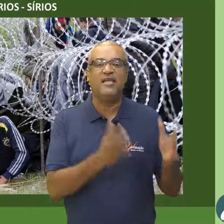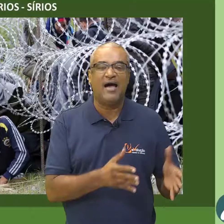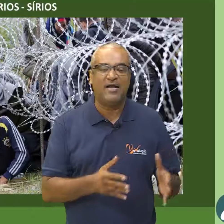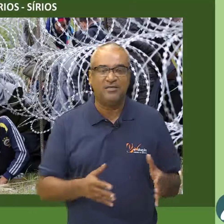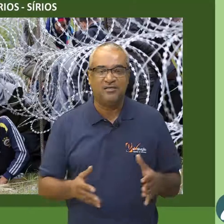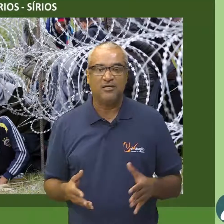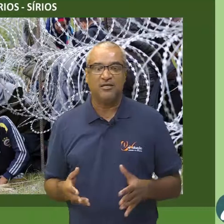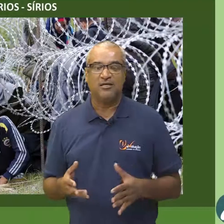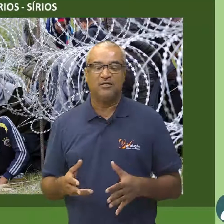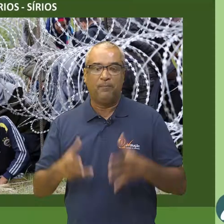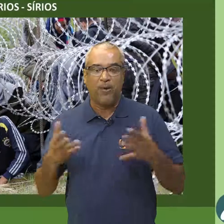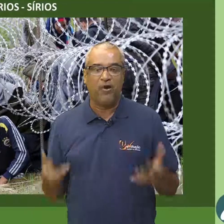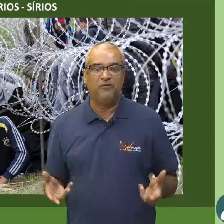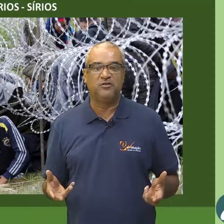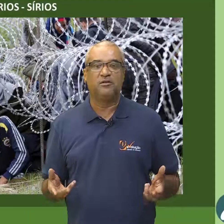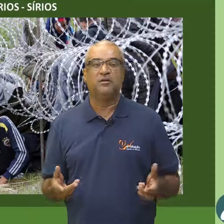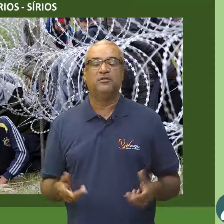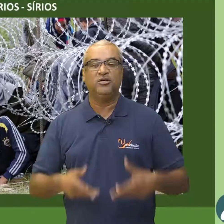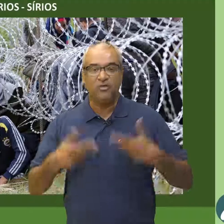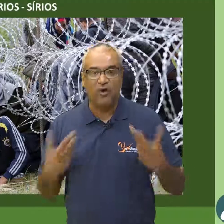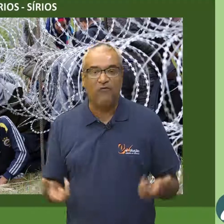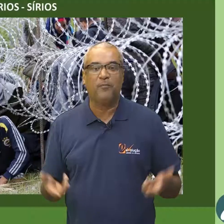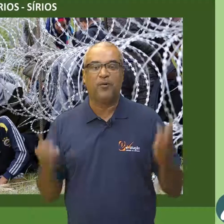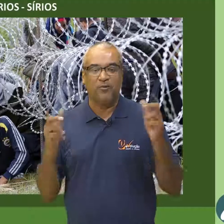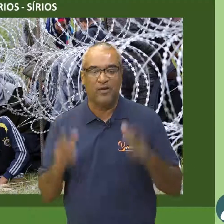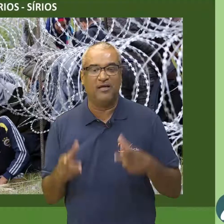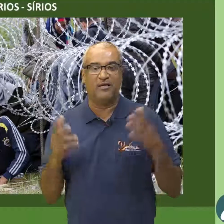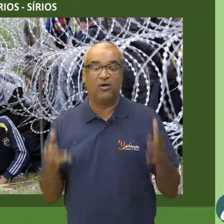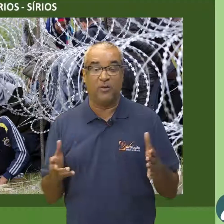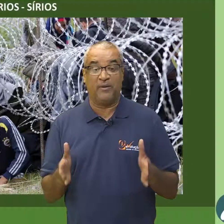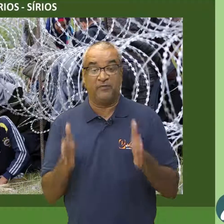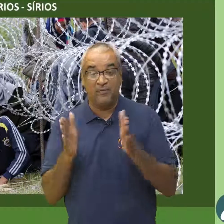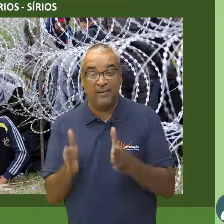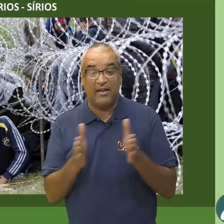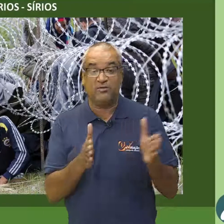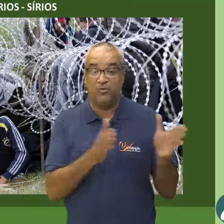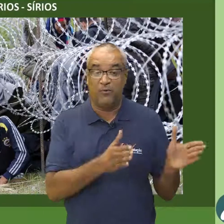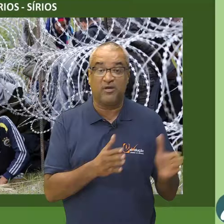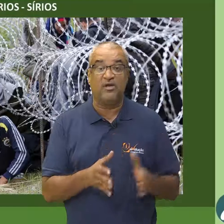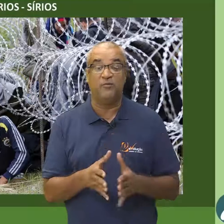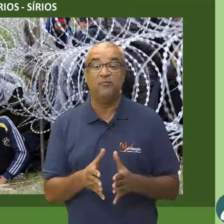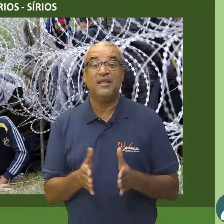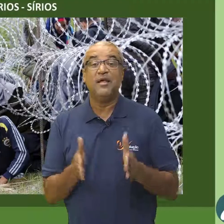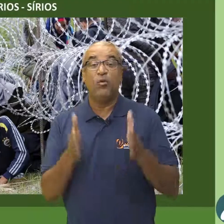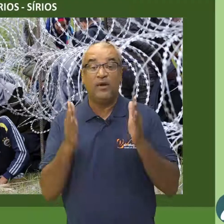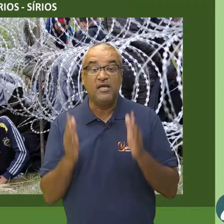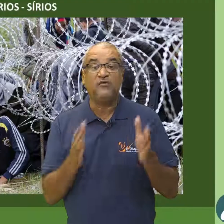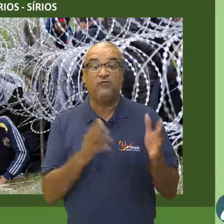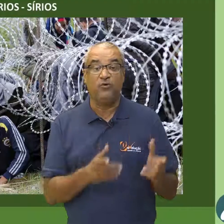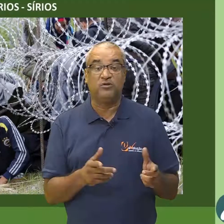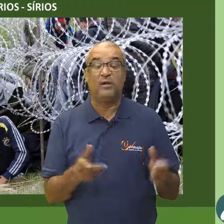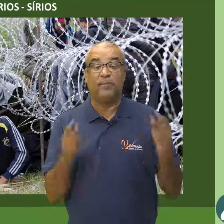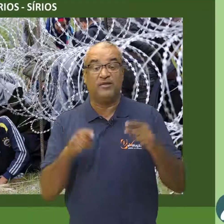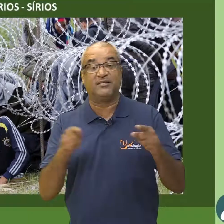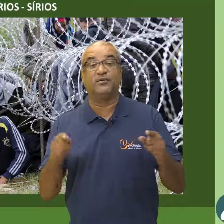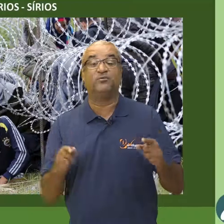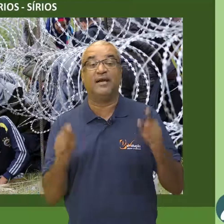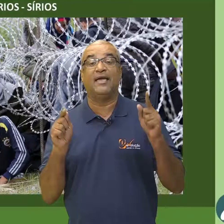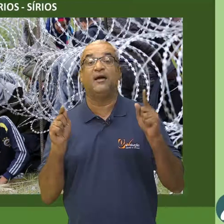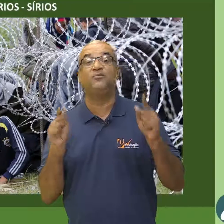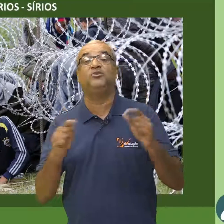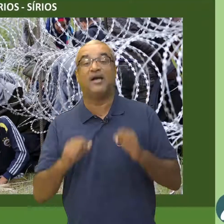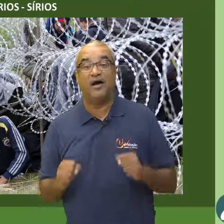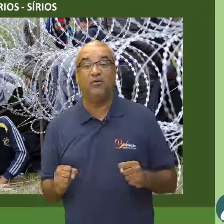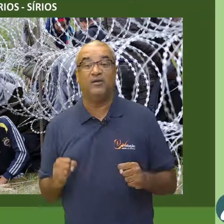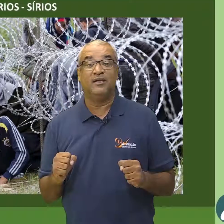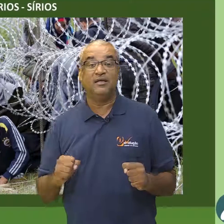e milhares de povos de novo procurando a Europa. Vamos lembrar só um pouquinho? O grande fluxo após a Segunda